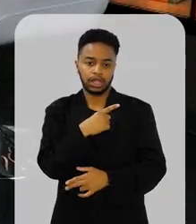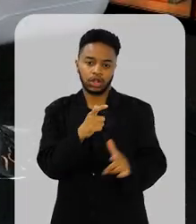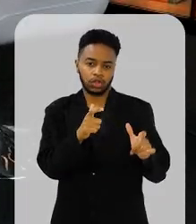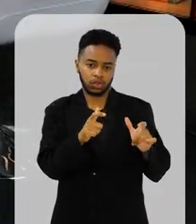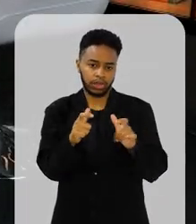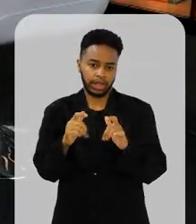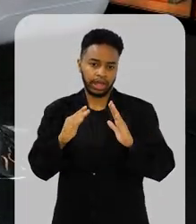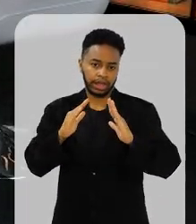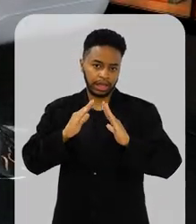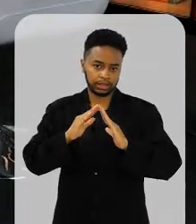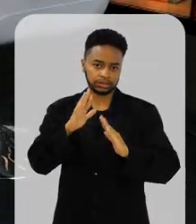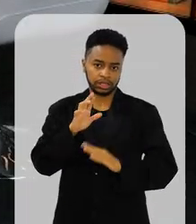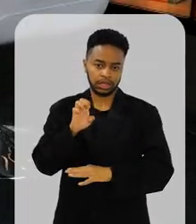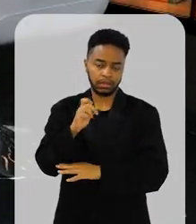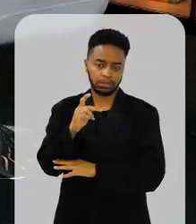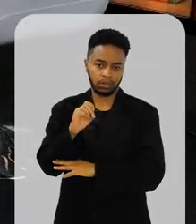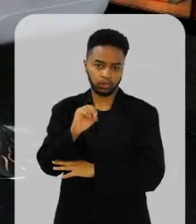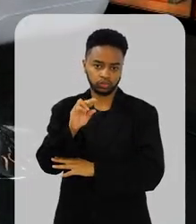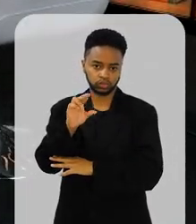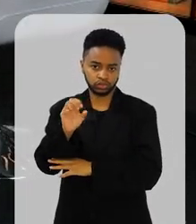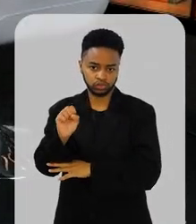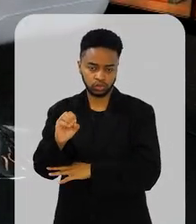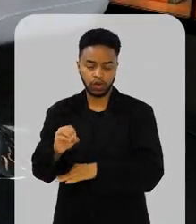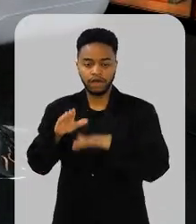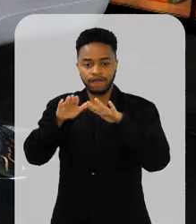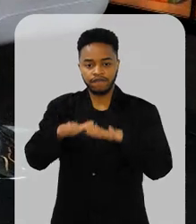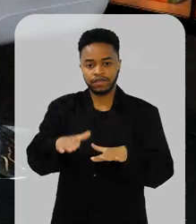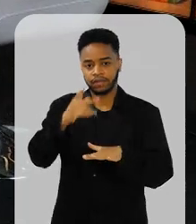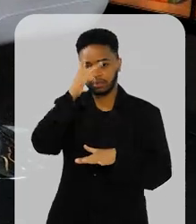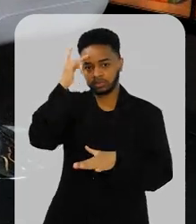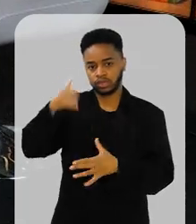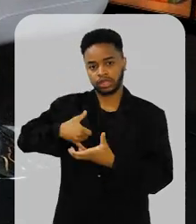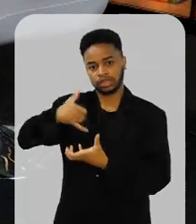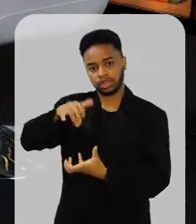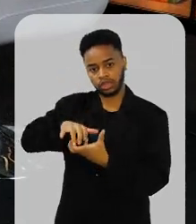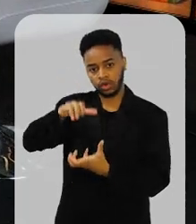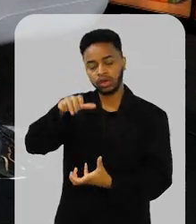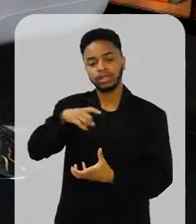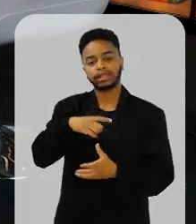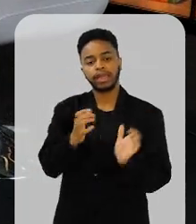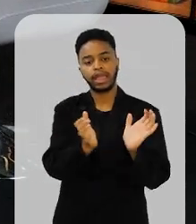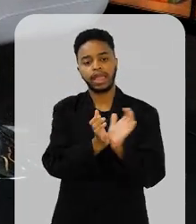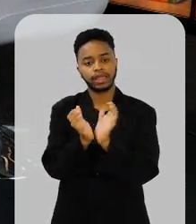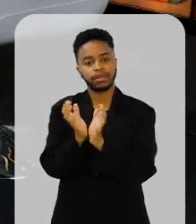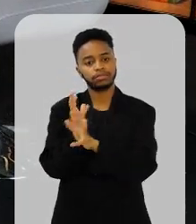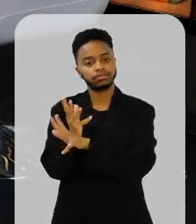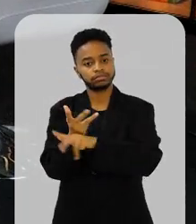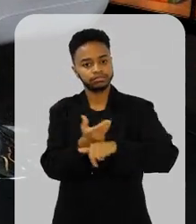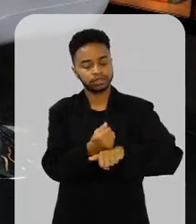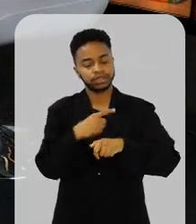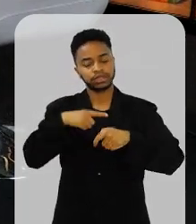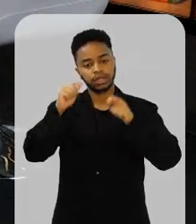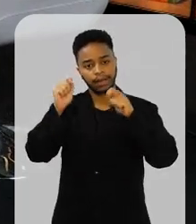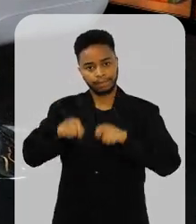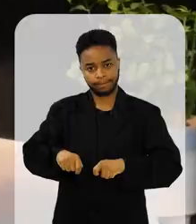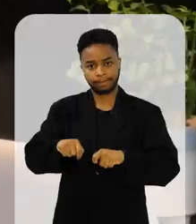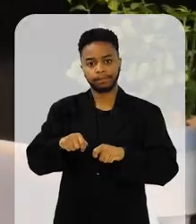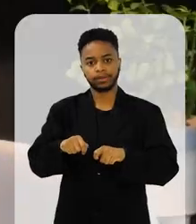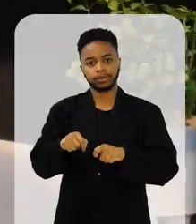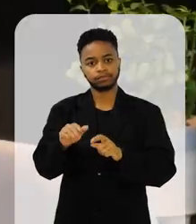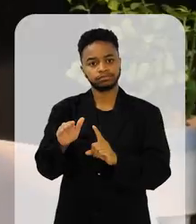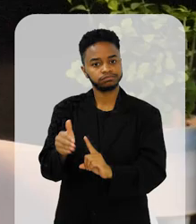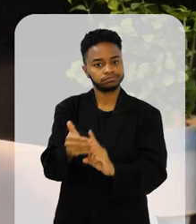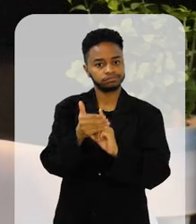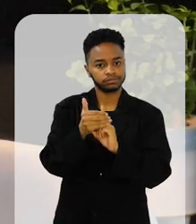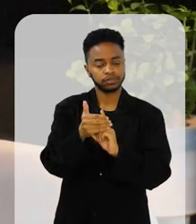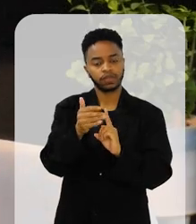de repouso, nas casas, que precisa de uma equipe multidisciplinar, que esteja completamente capacitada